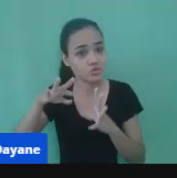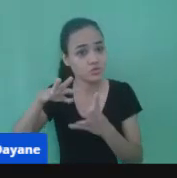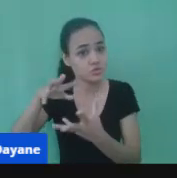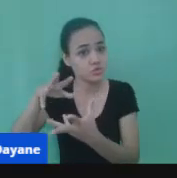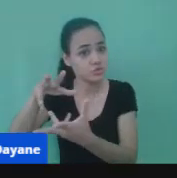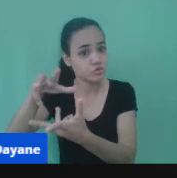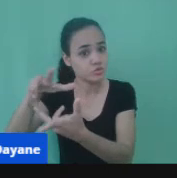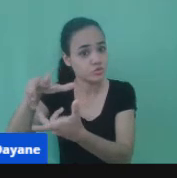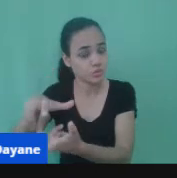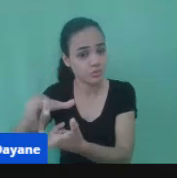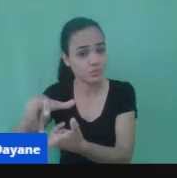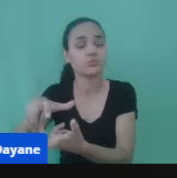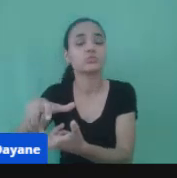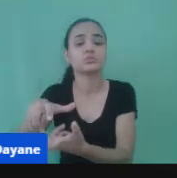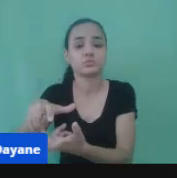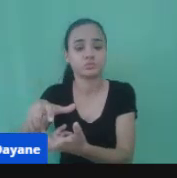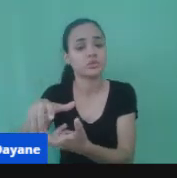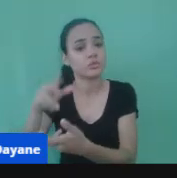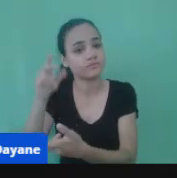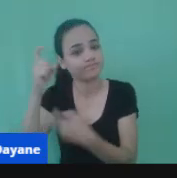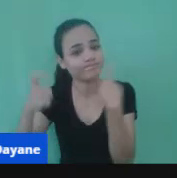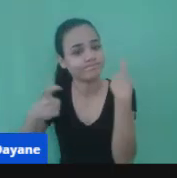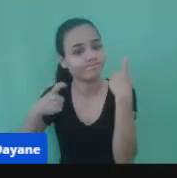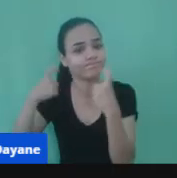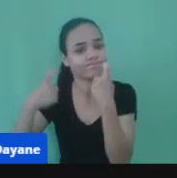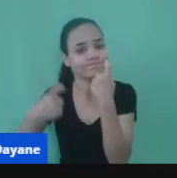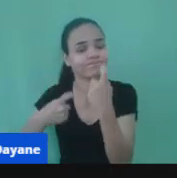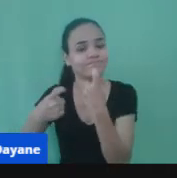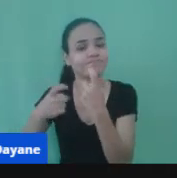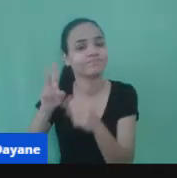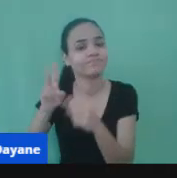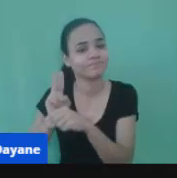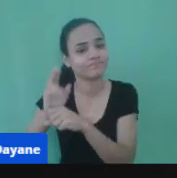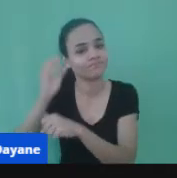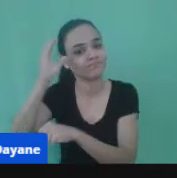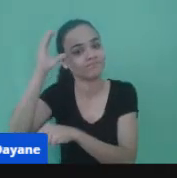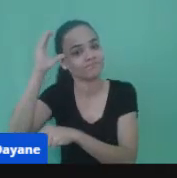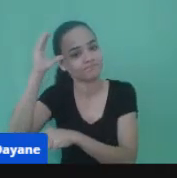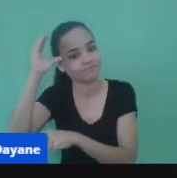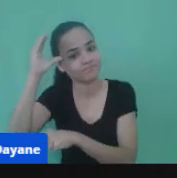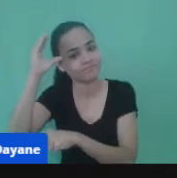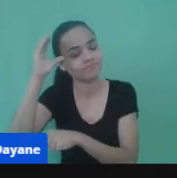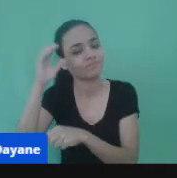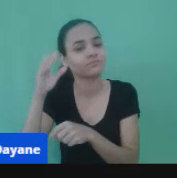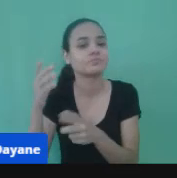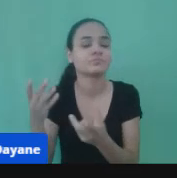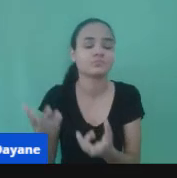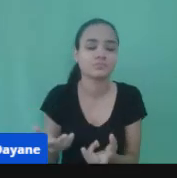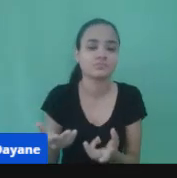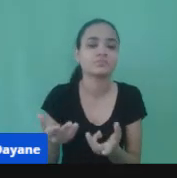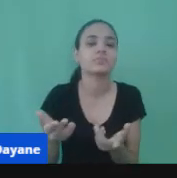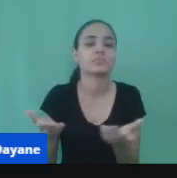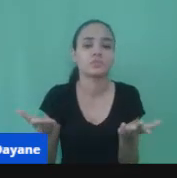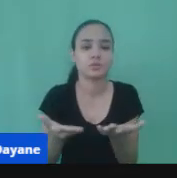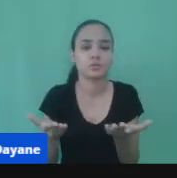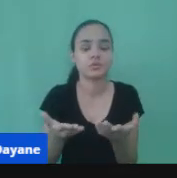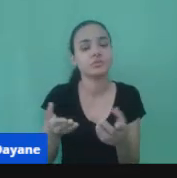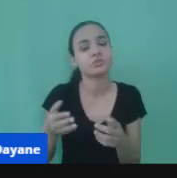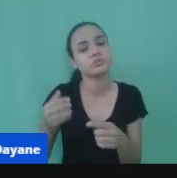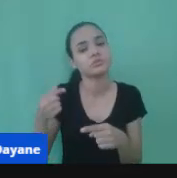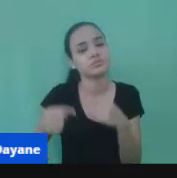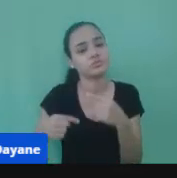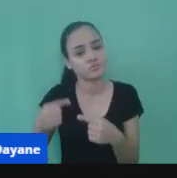Terra. O que eu faço num canto tem interferência no outro. Isso é algo que a gente tem que discutir até hoje, que até hoje as pessoas